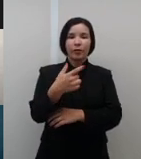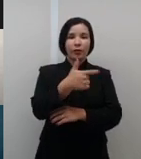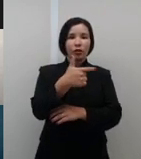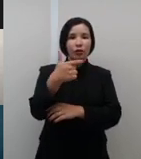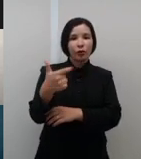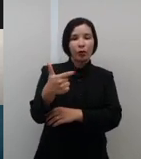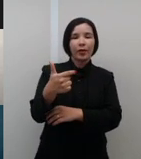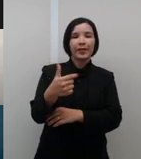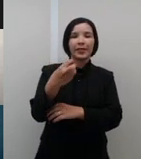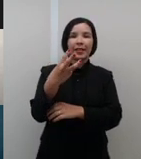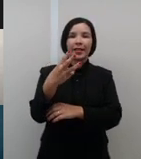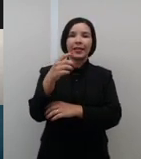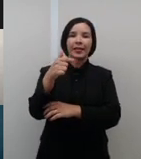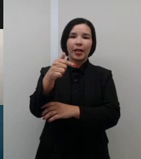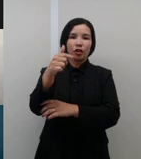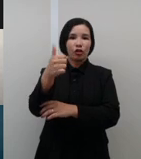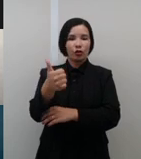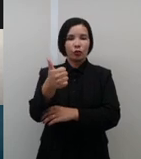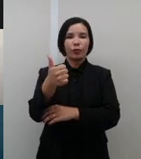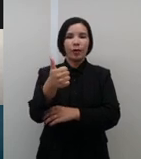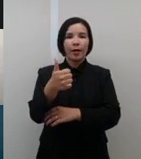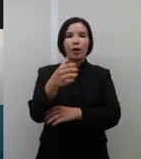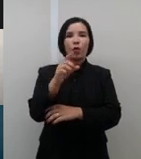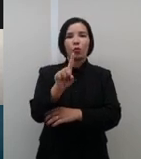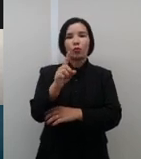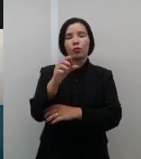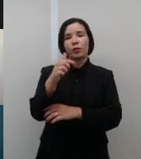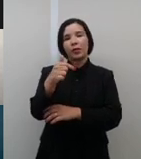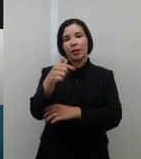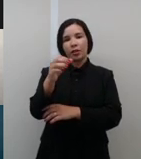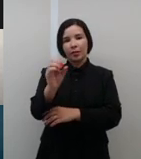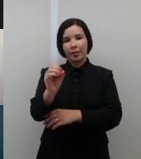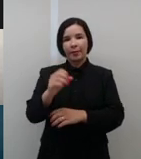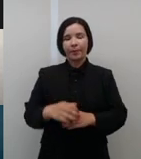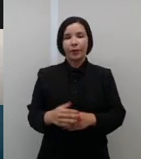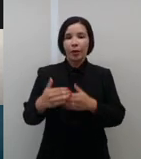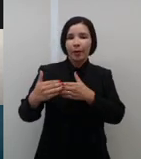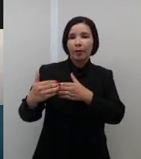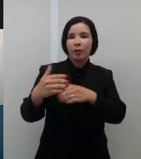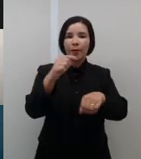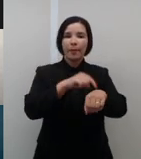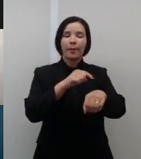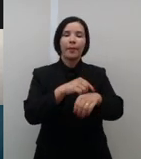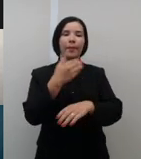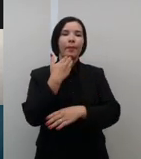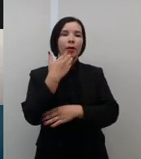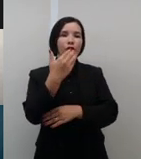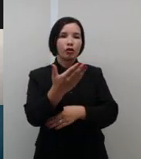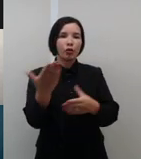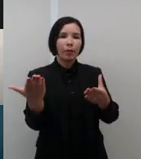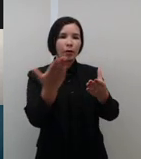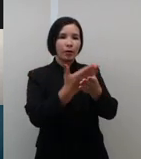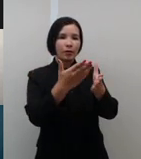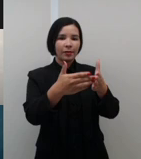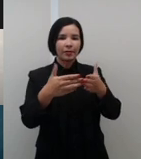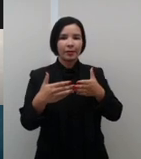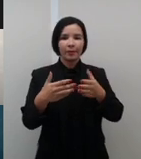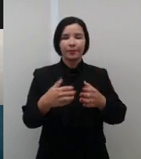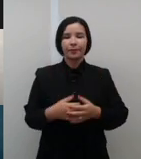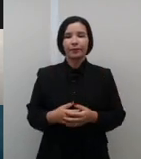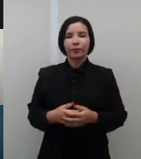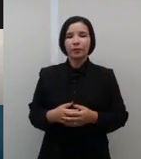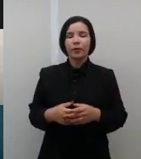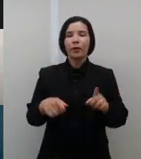2265371, 2260170. Prorrogação do prazo de pedido de vista pelo senhor ministro Benedito Gonçalves. Agravo interno no